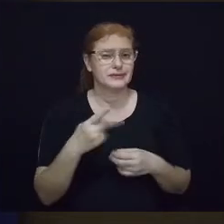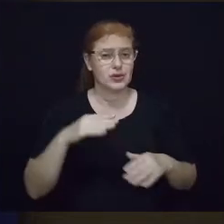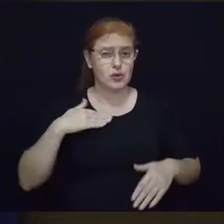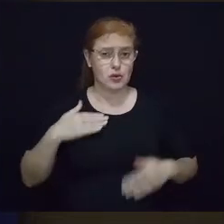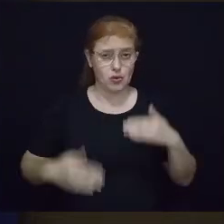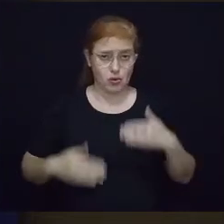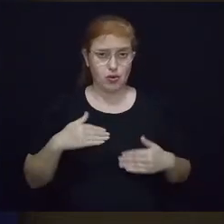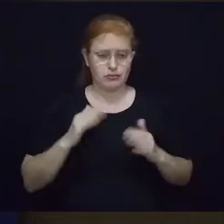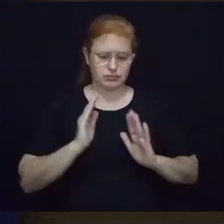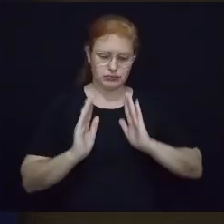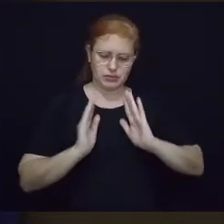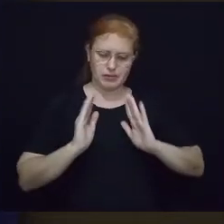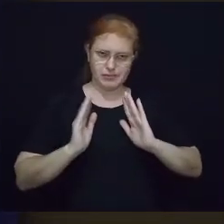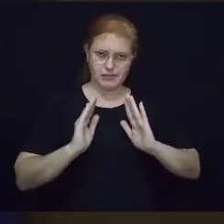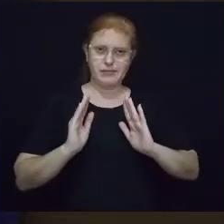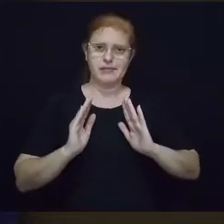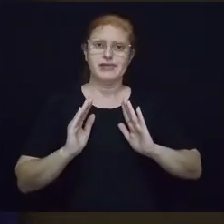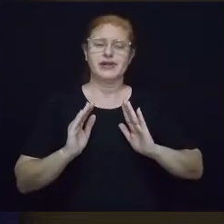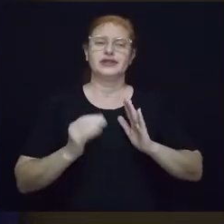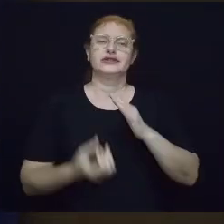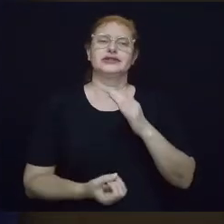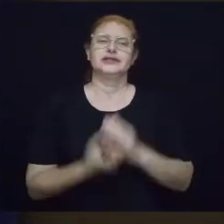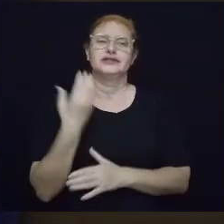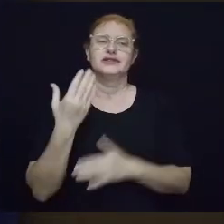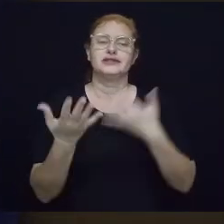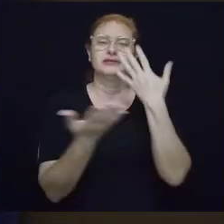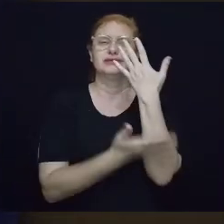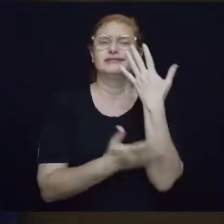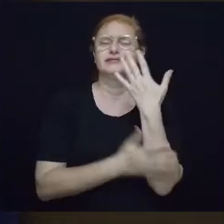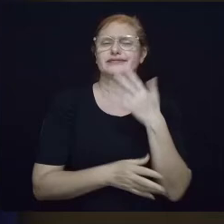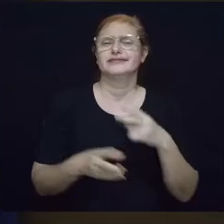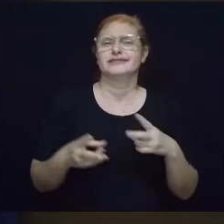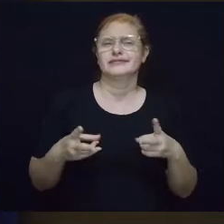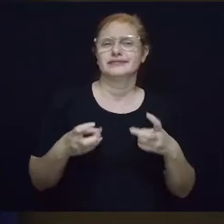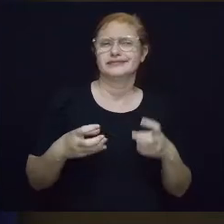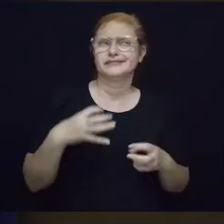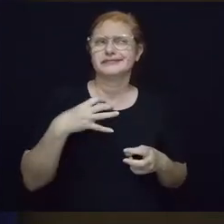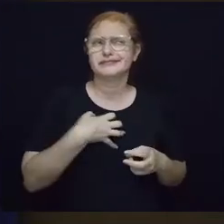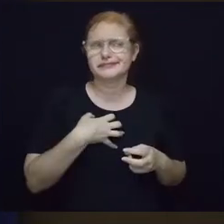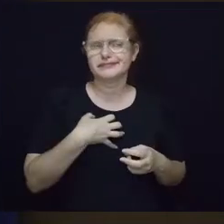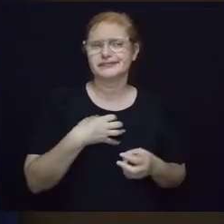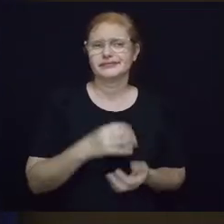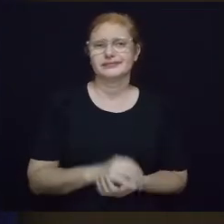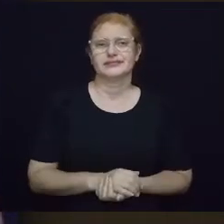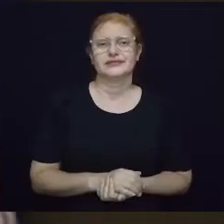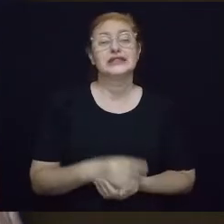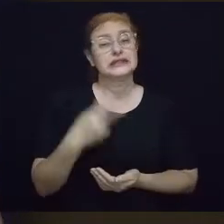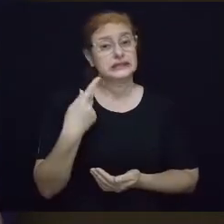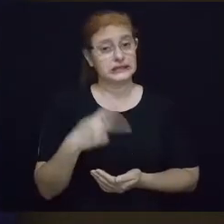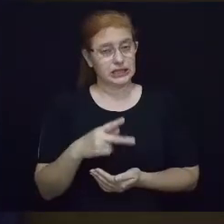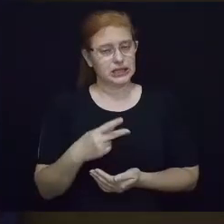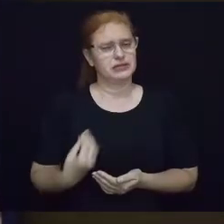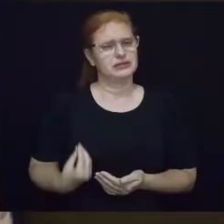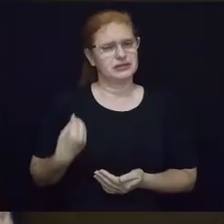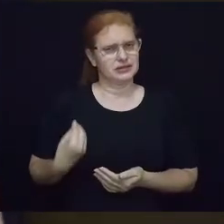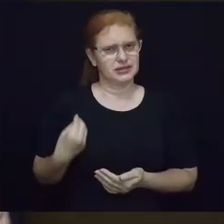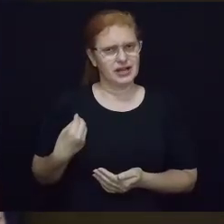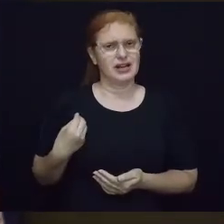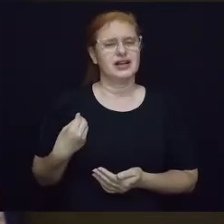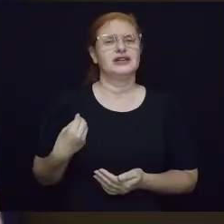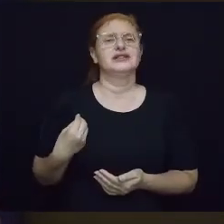o processo de criação com as madeiras? Percebe modos seus de estar,